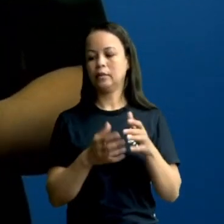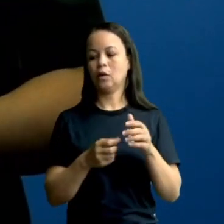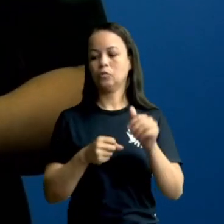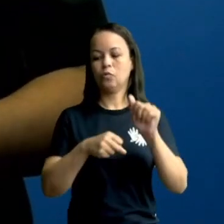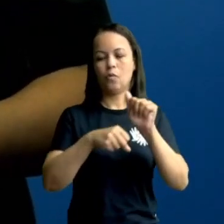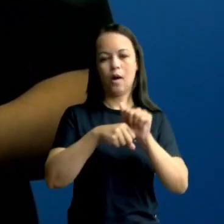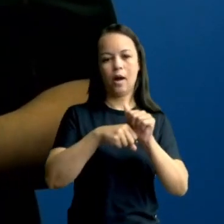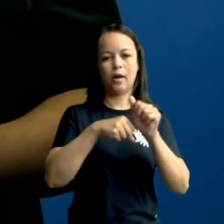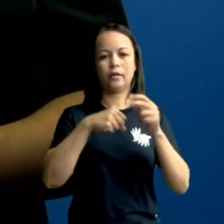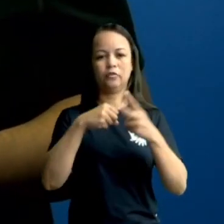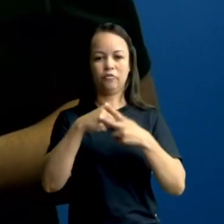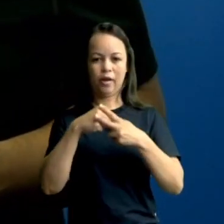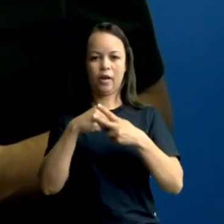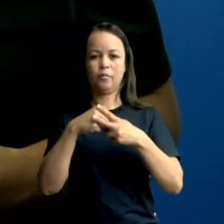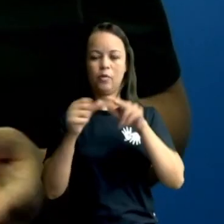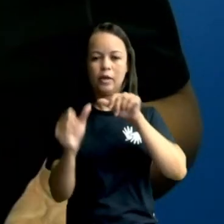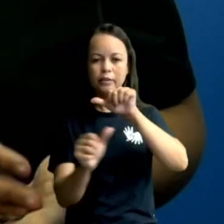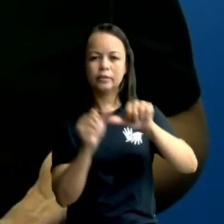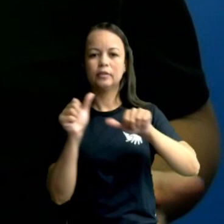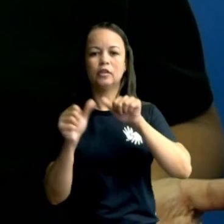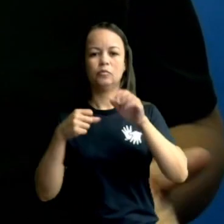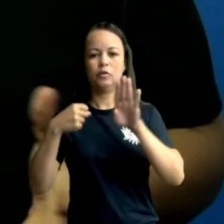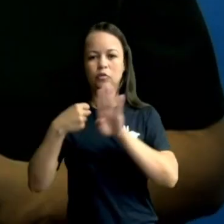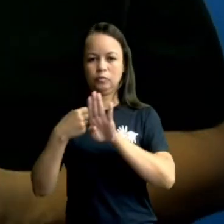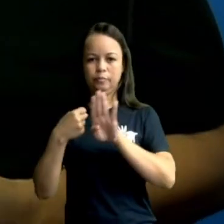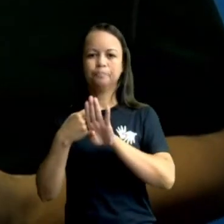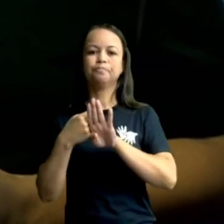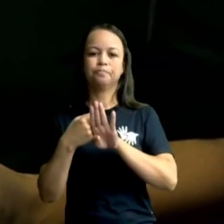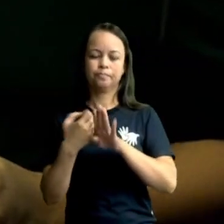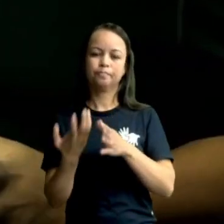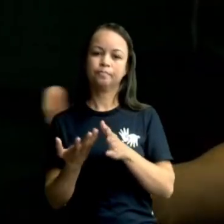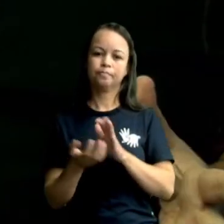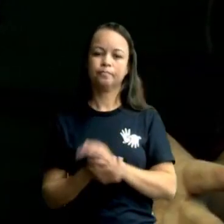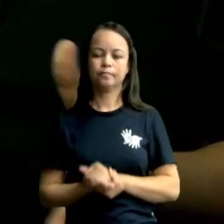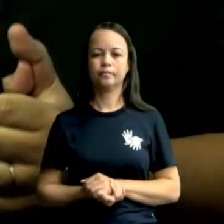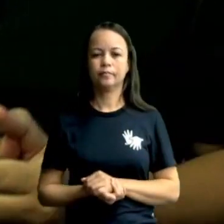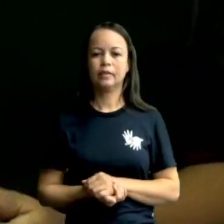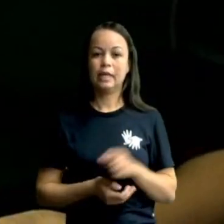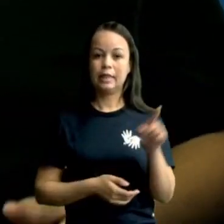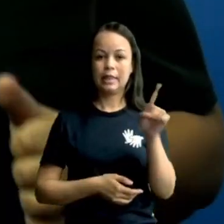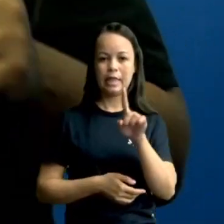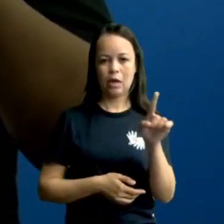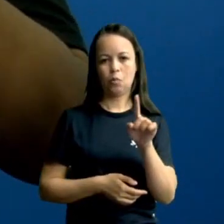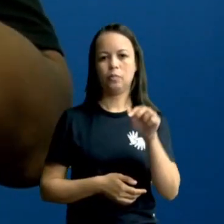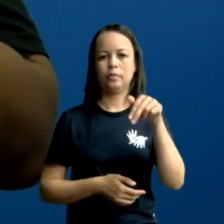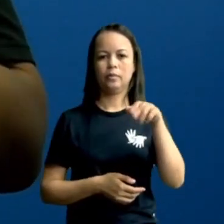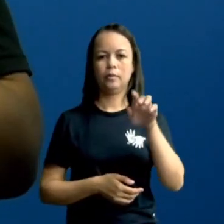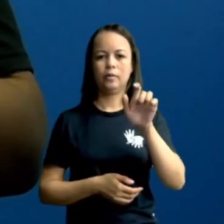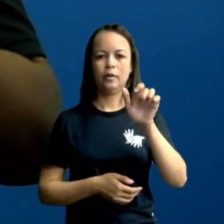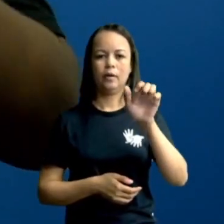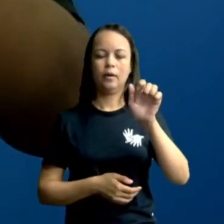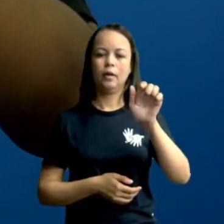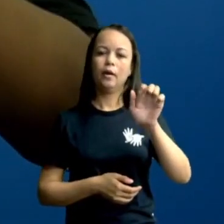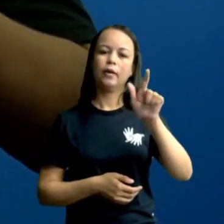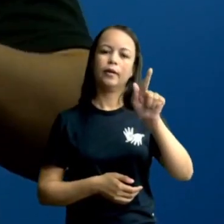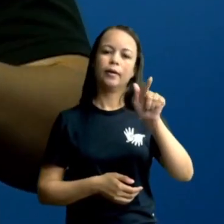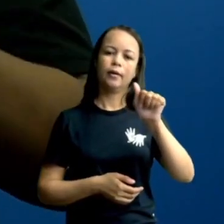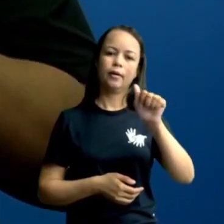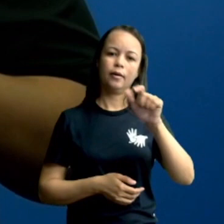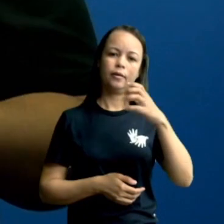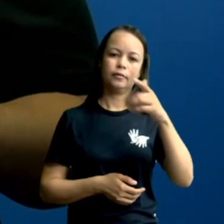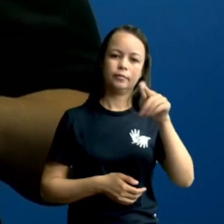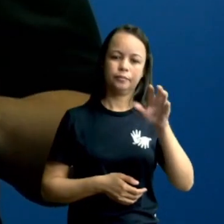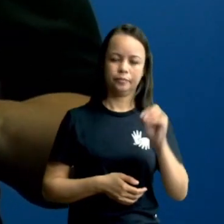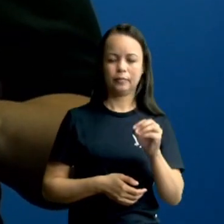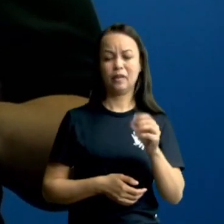um substantivo. E no caso não seria um advérbio, advérbio de negação. Gente,